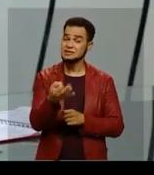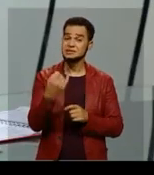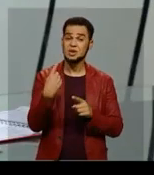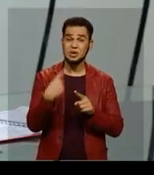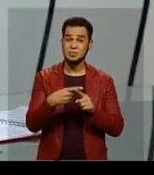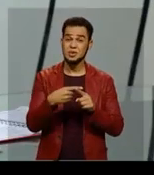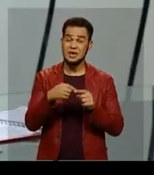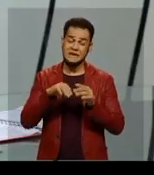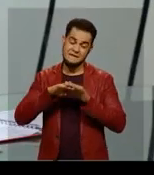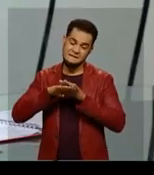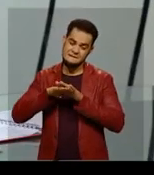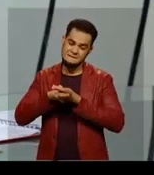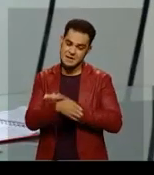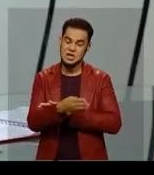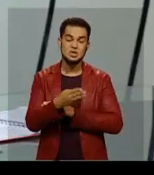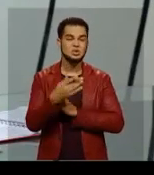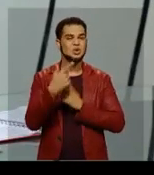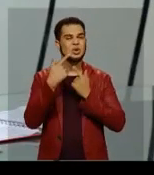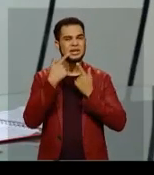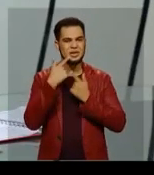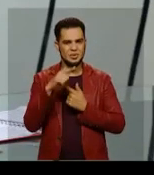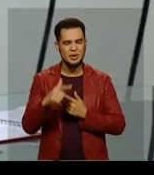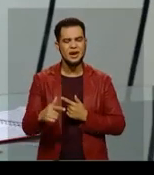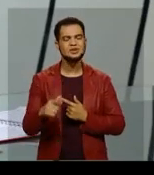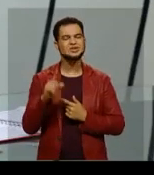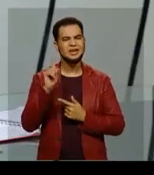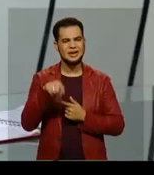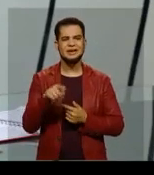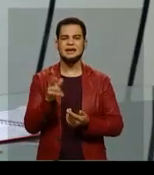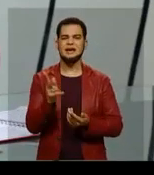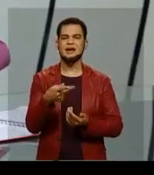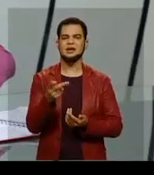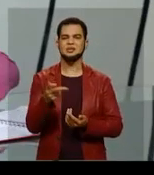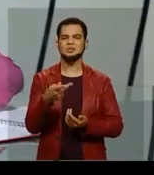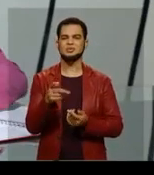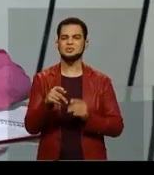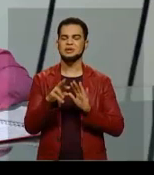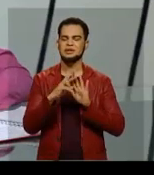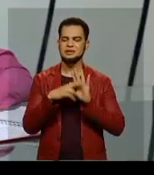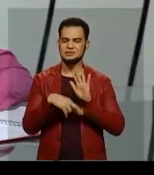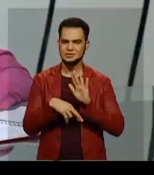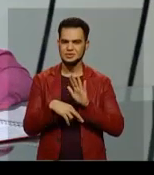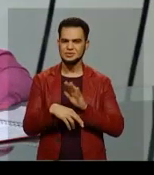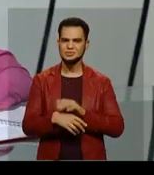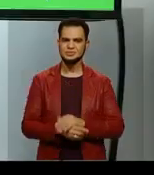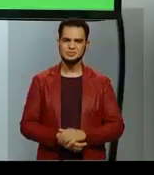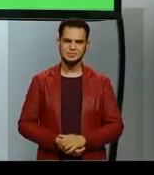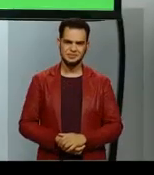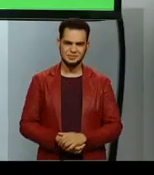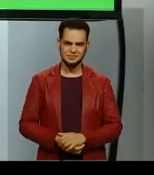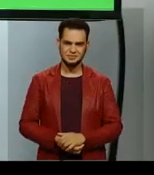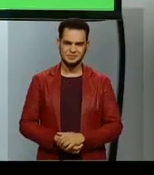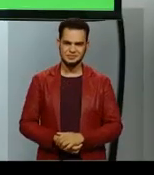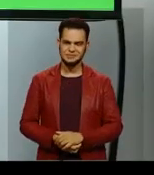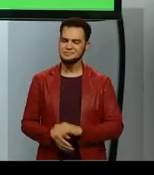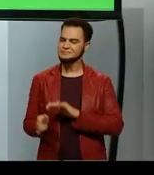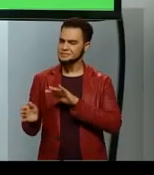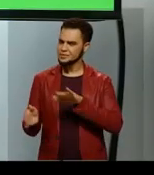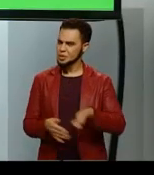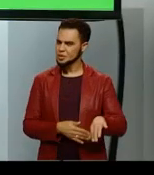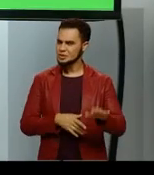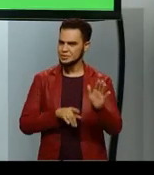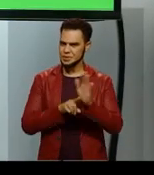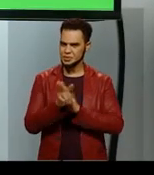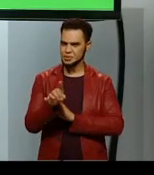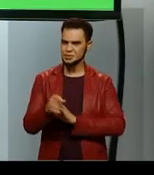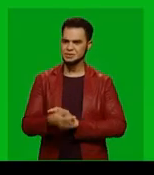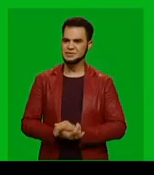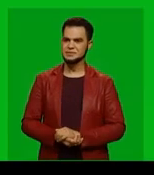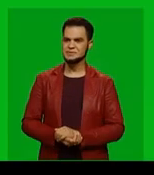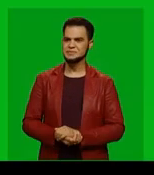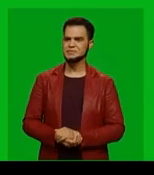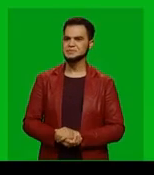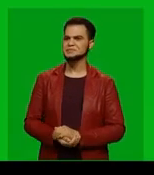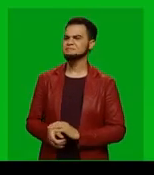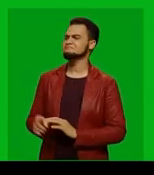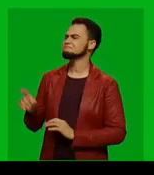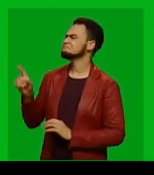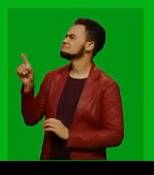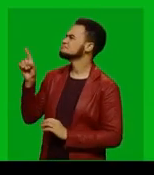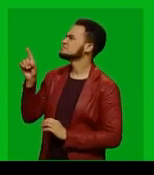de linguagem é um erro na redação. Agora, nossa próxima pergunta. O que é